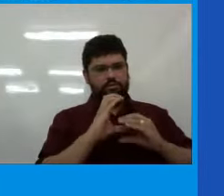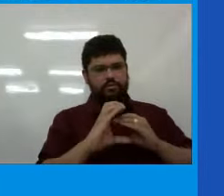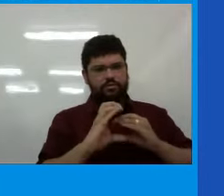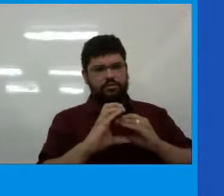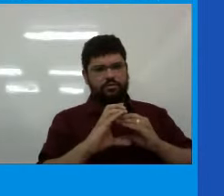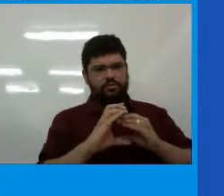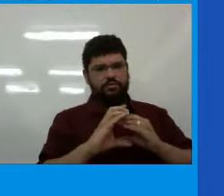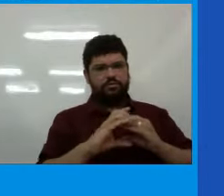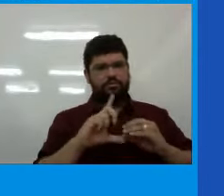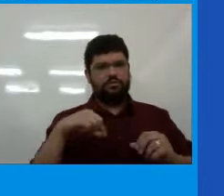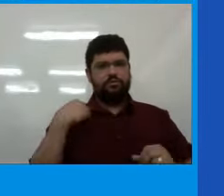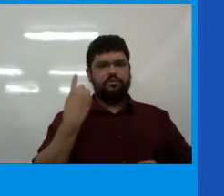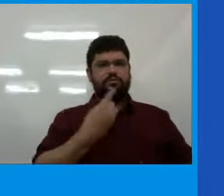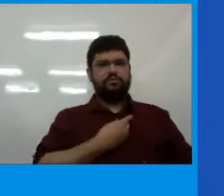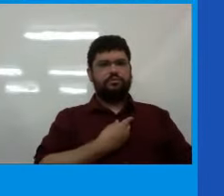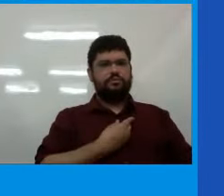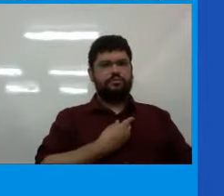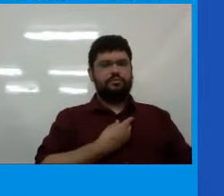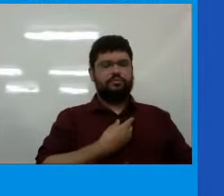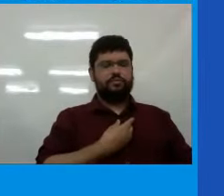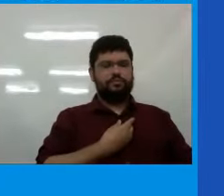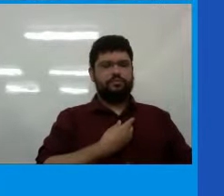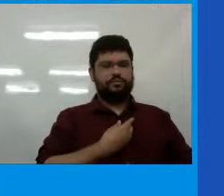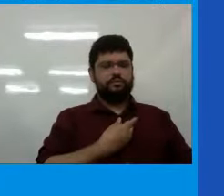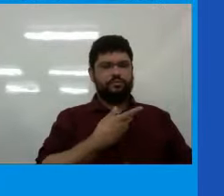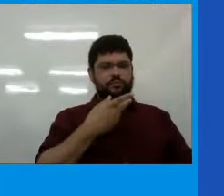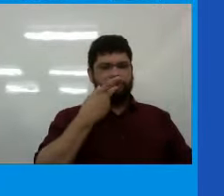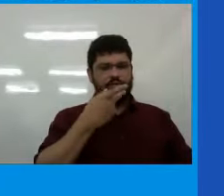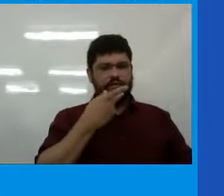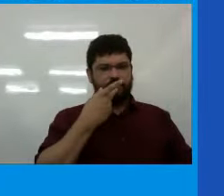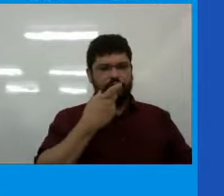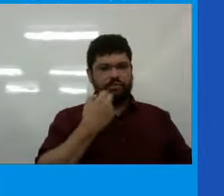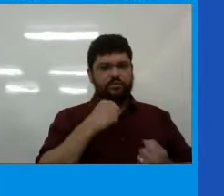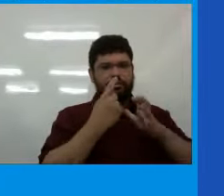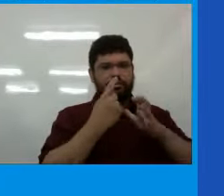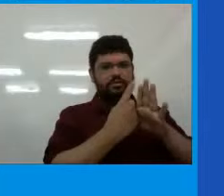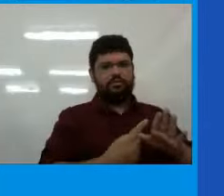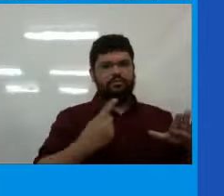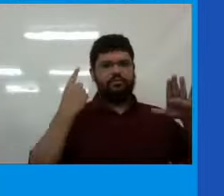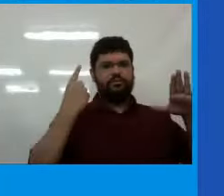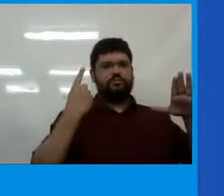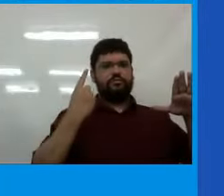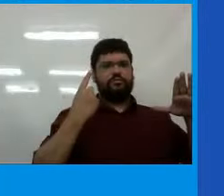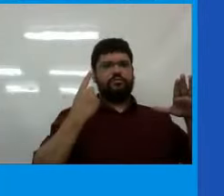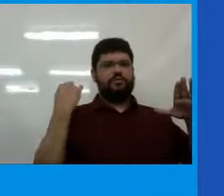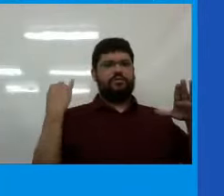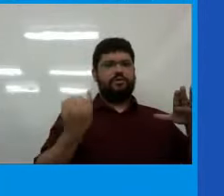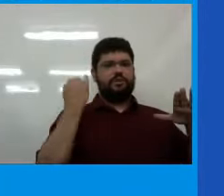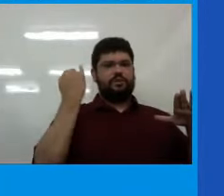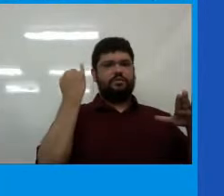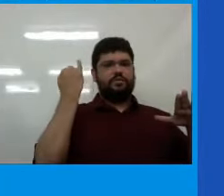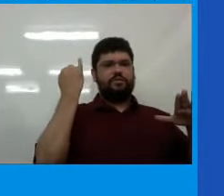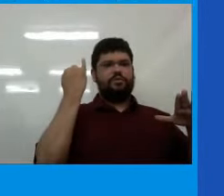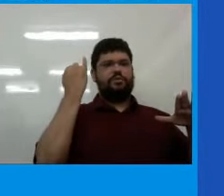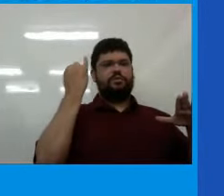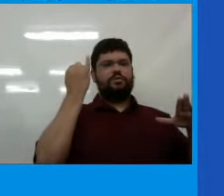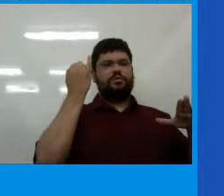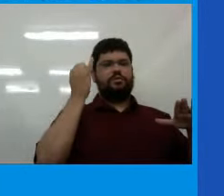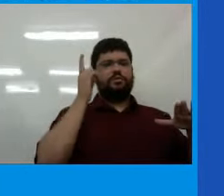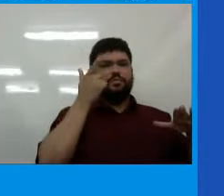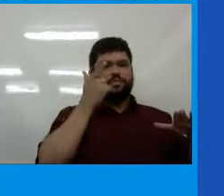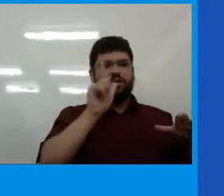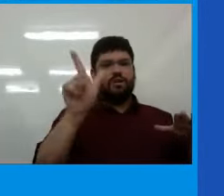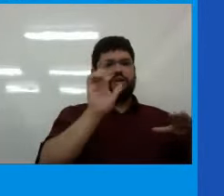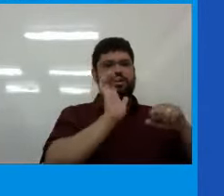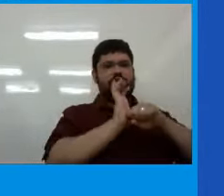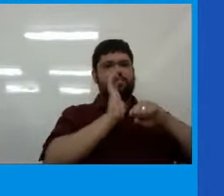nós passamos, nós mantemos o distanciamento físico, que é fundamental para que a gente consiga sair dessa